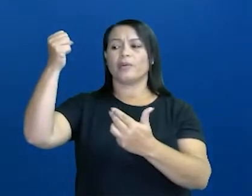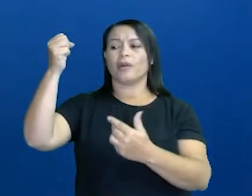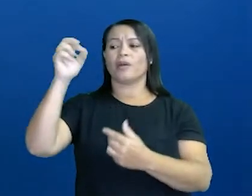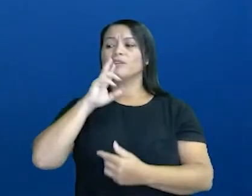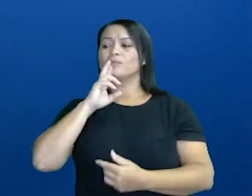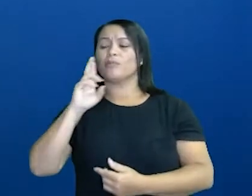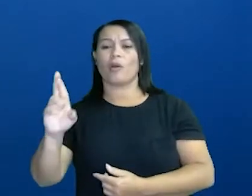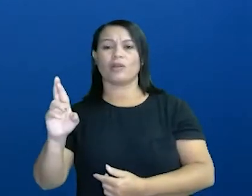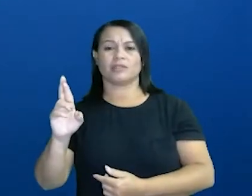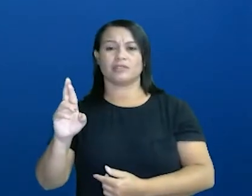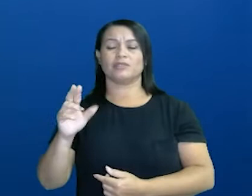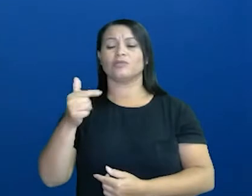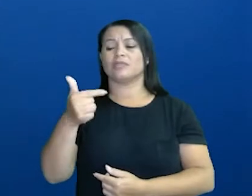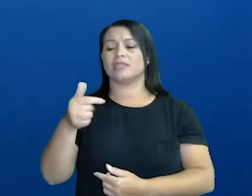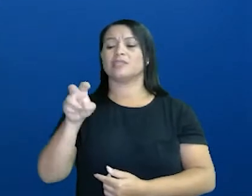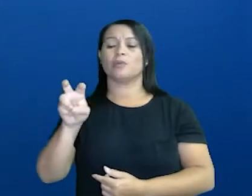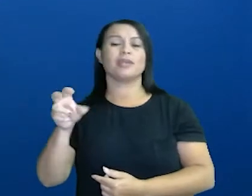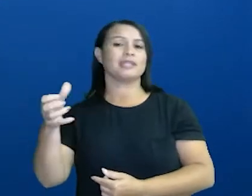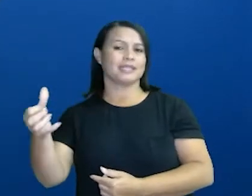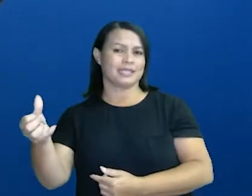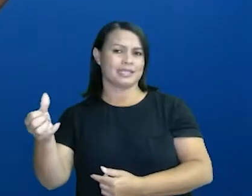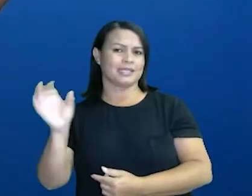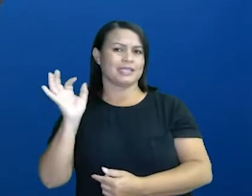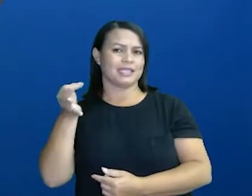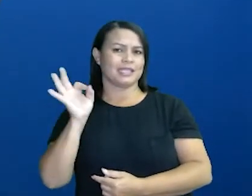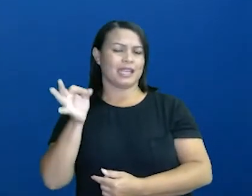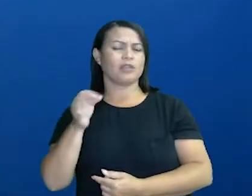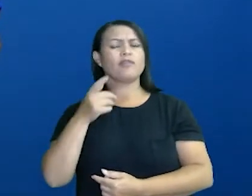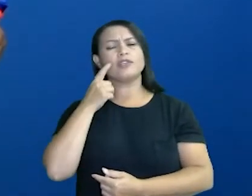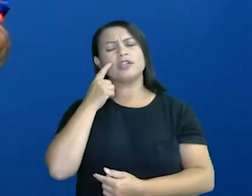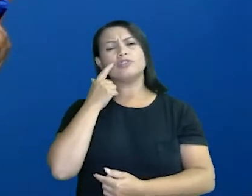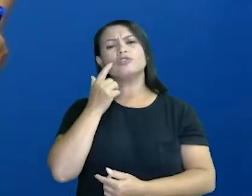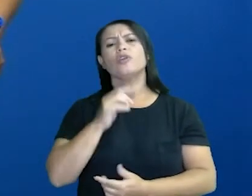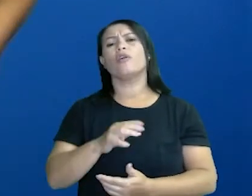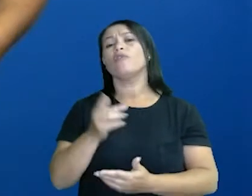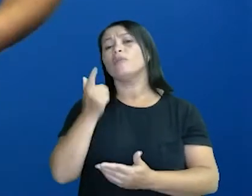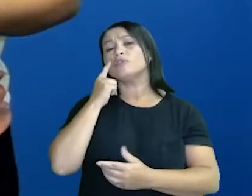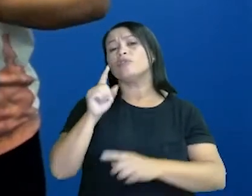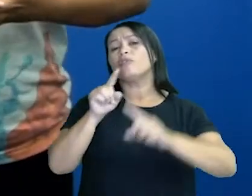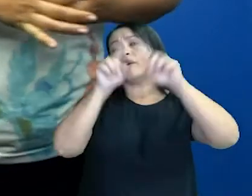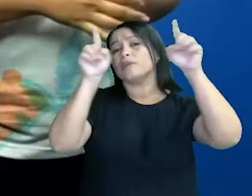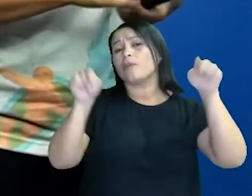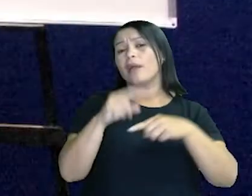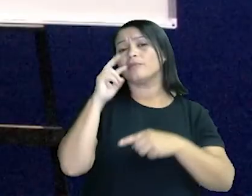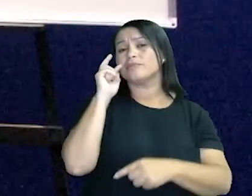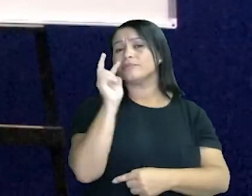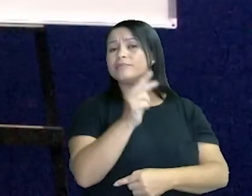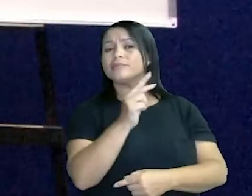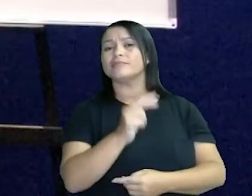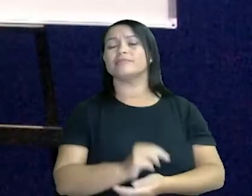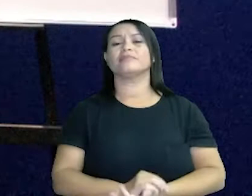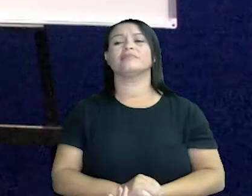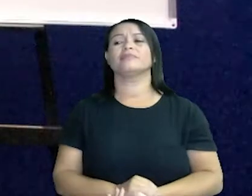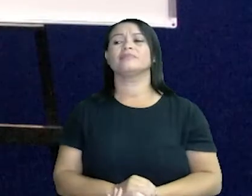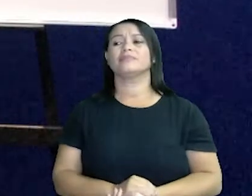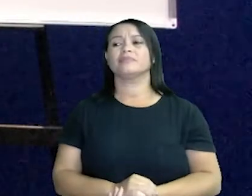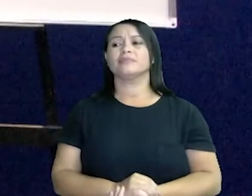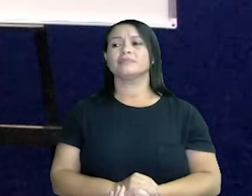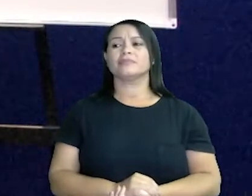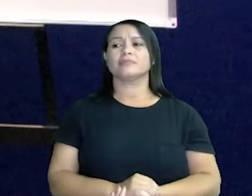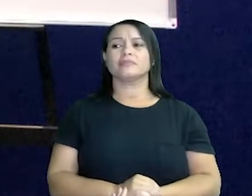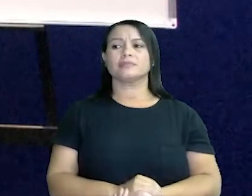resultado dos 256 tá certo mas aí vamos para o quadro que tu quadro